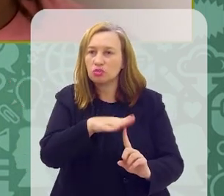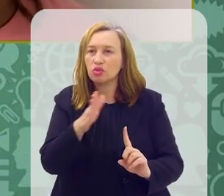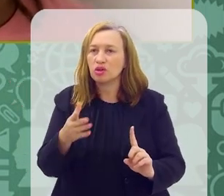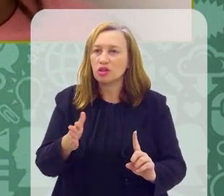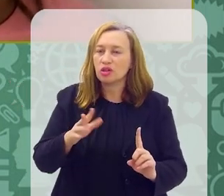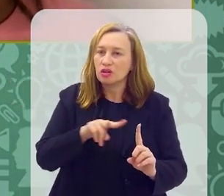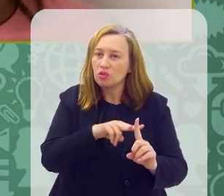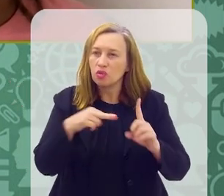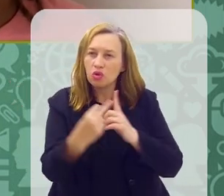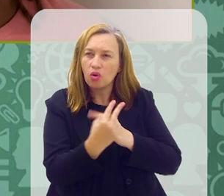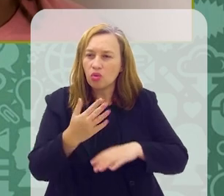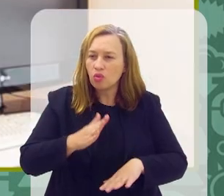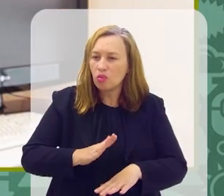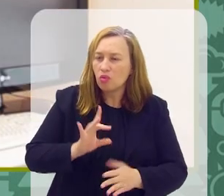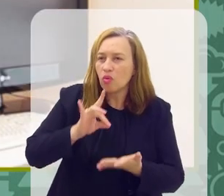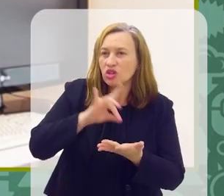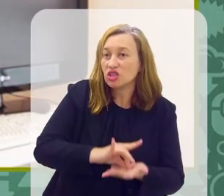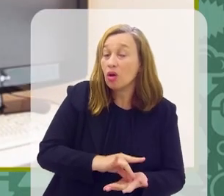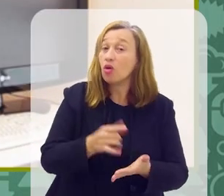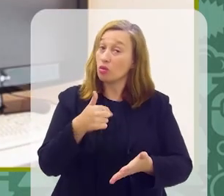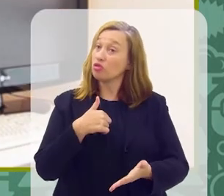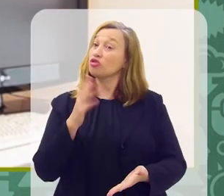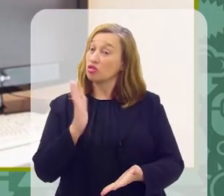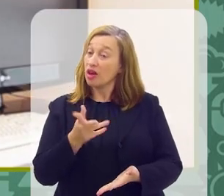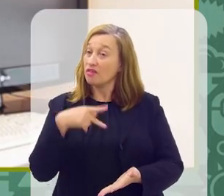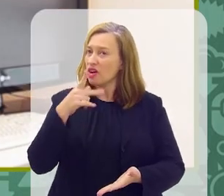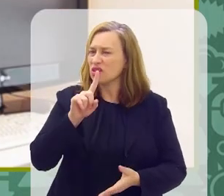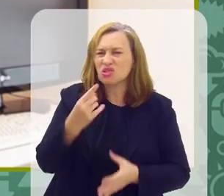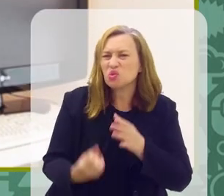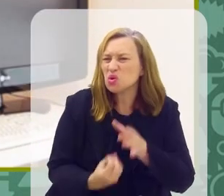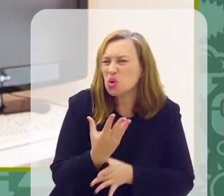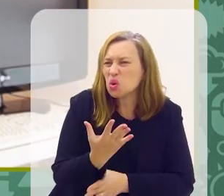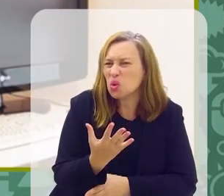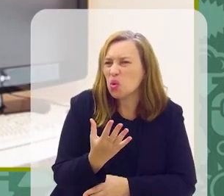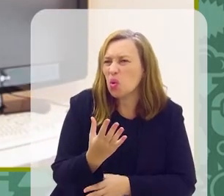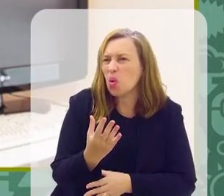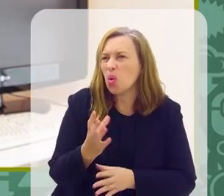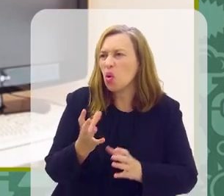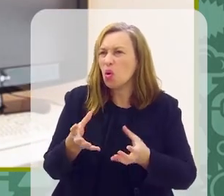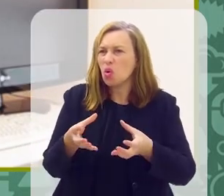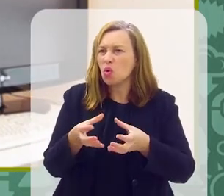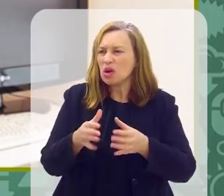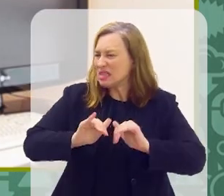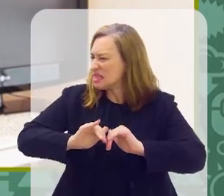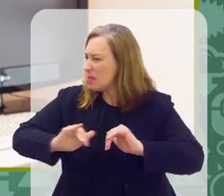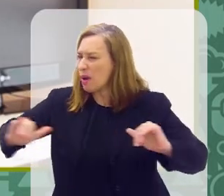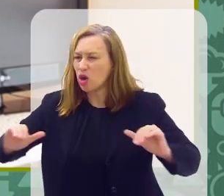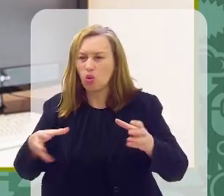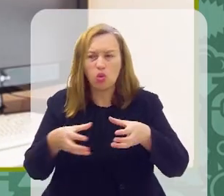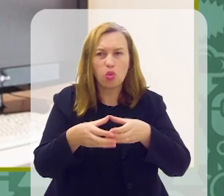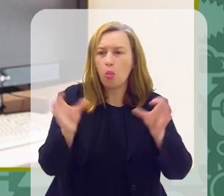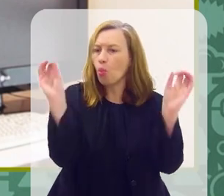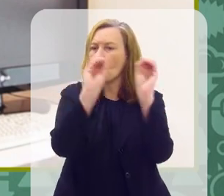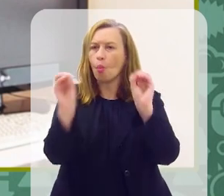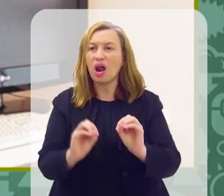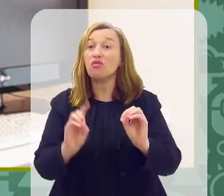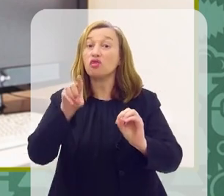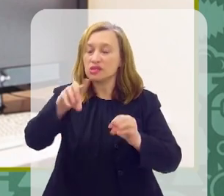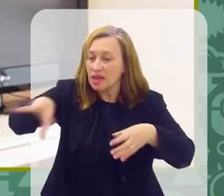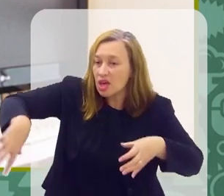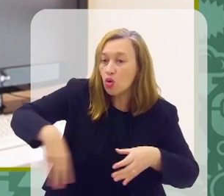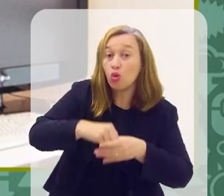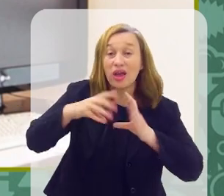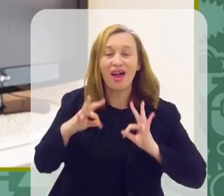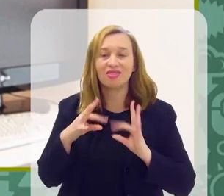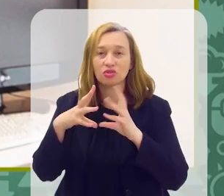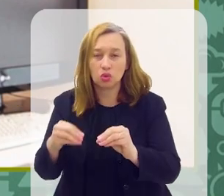vamos dizer, mais original? Quer dizer, você, como eu disse, você não criou aresta nenhuma. Você inclui todo mundo sem criar